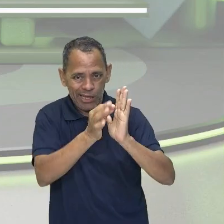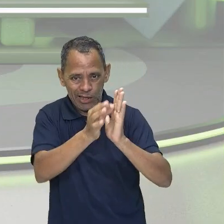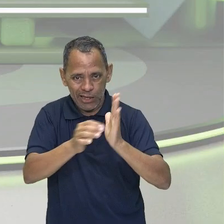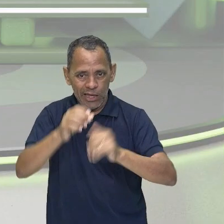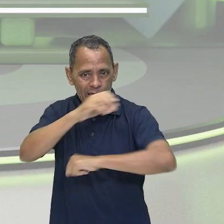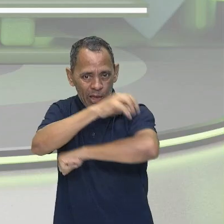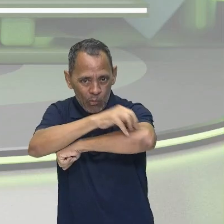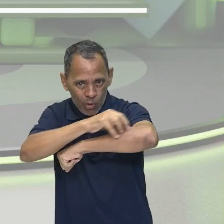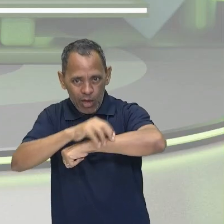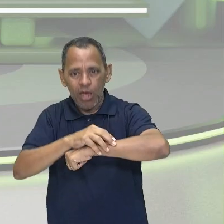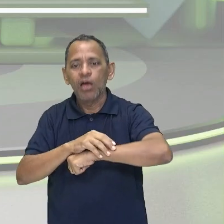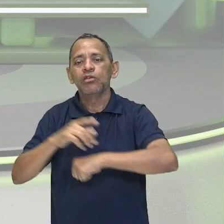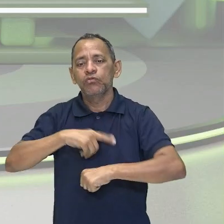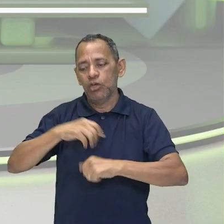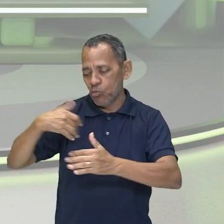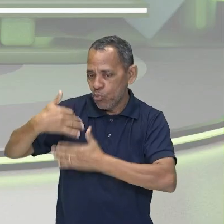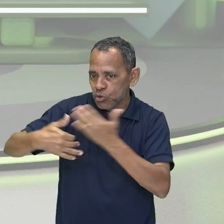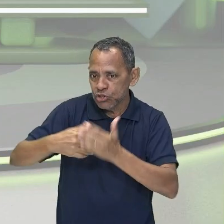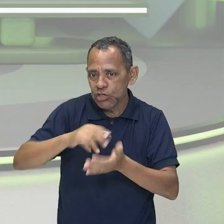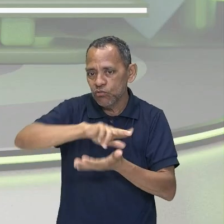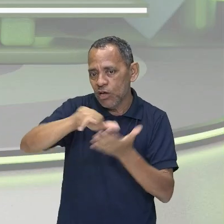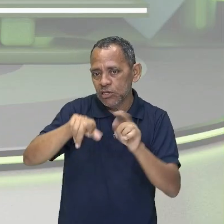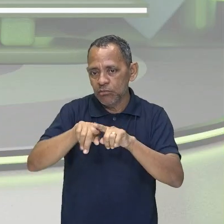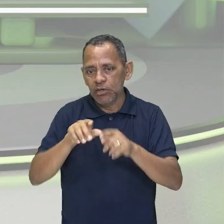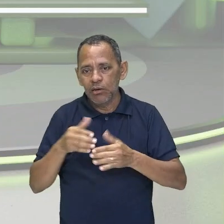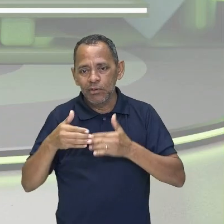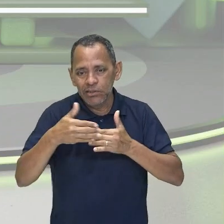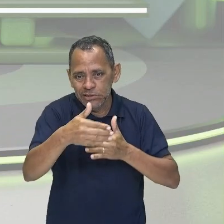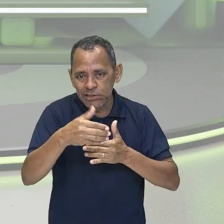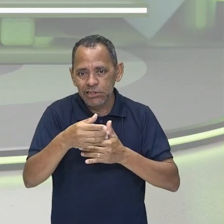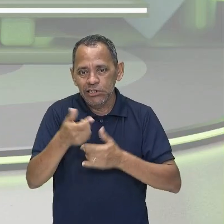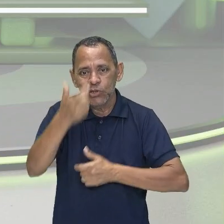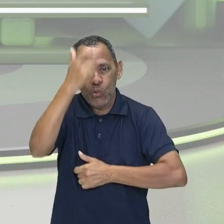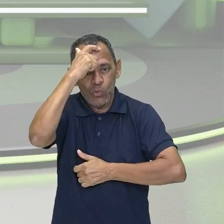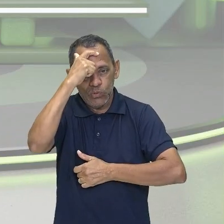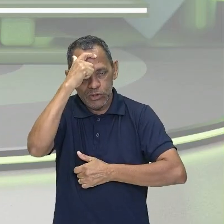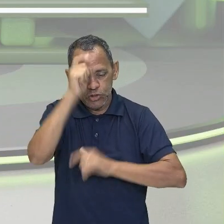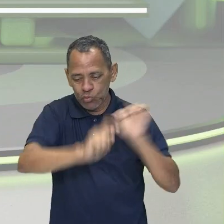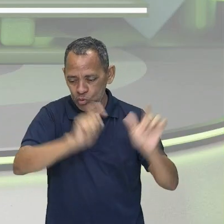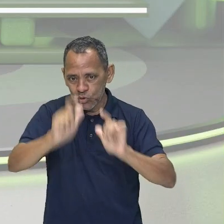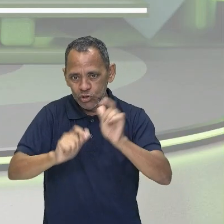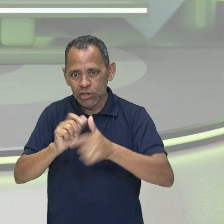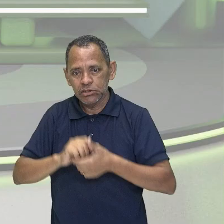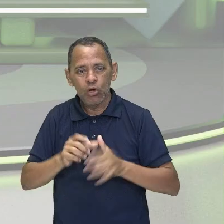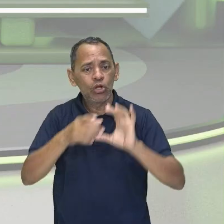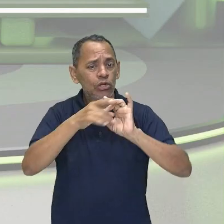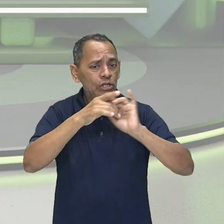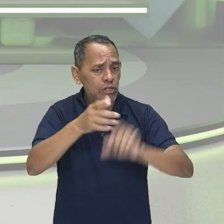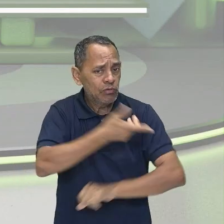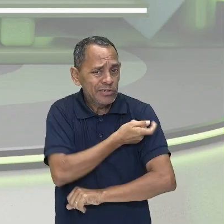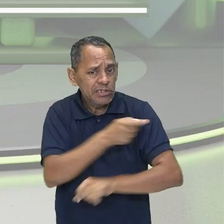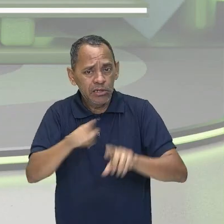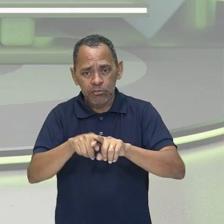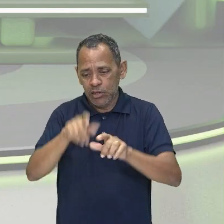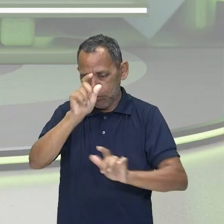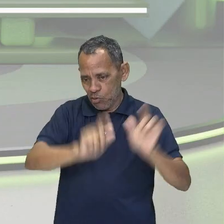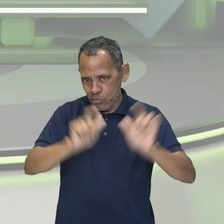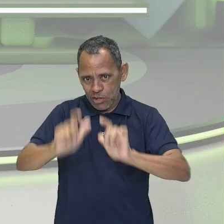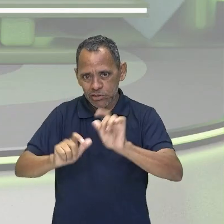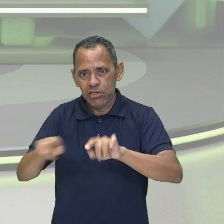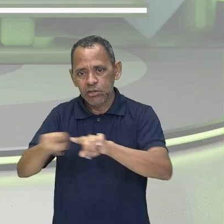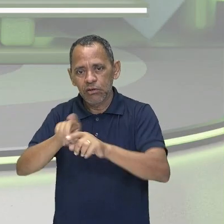vários processos aconteceram, a partir da conscientização da população, da disponibilização de vacinas para a população.